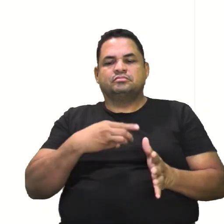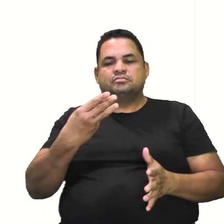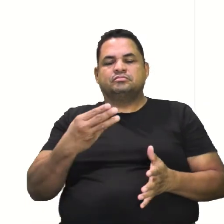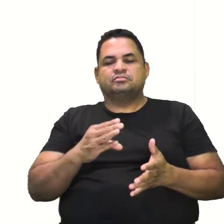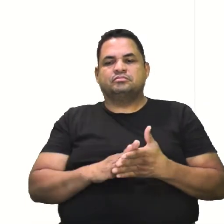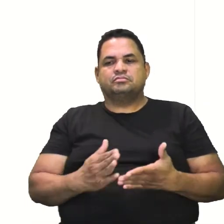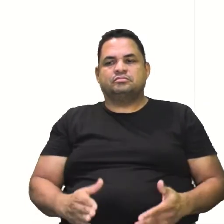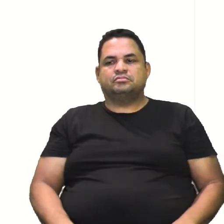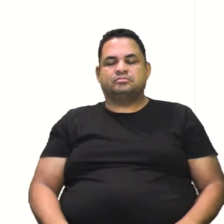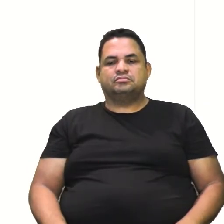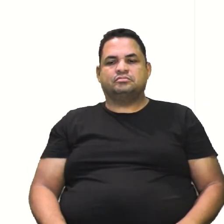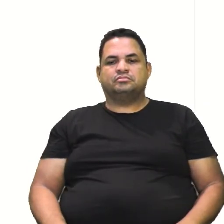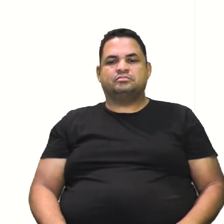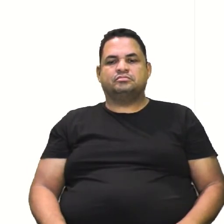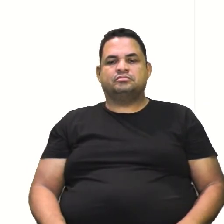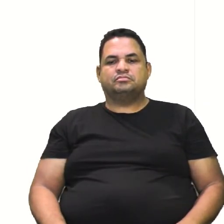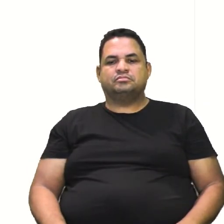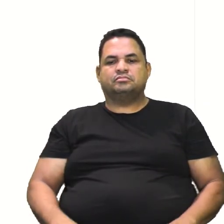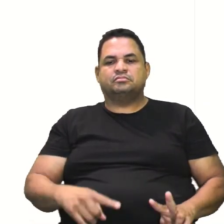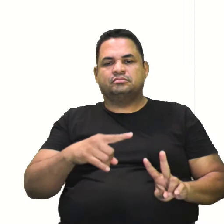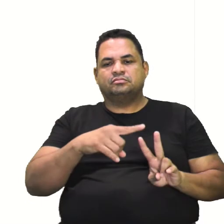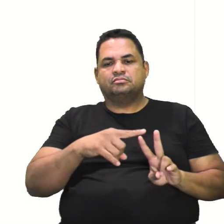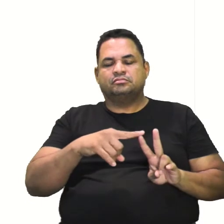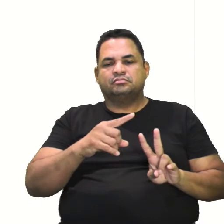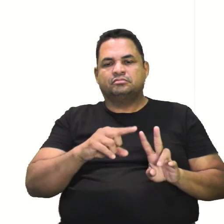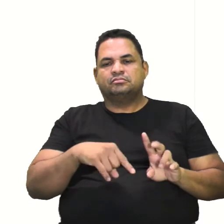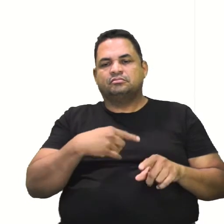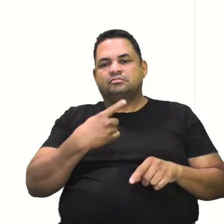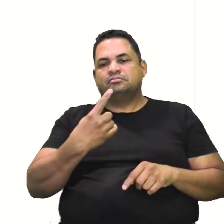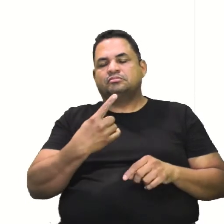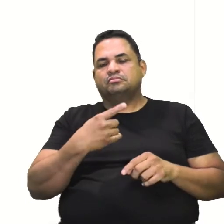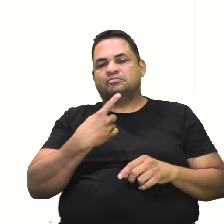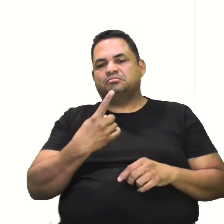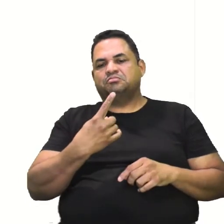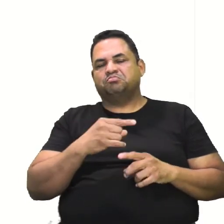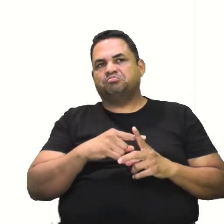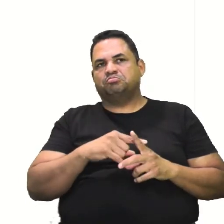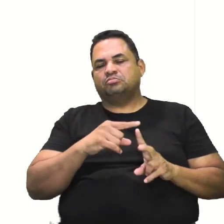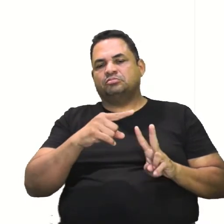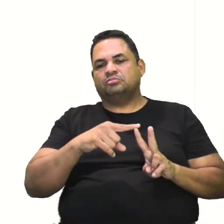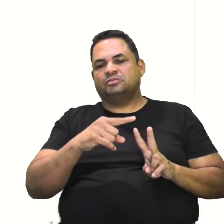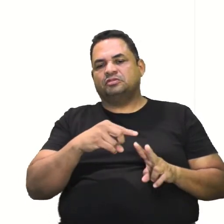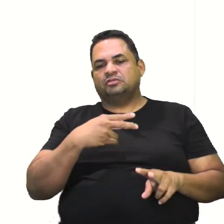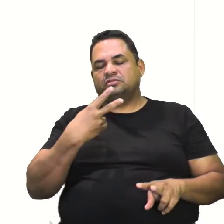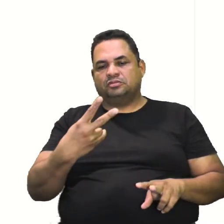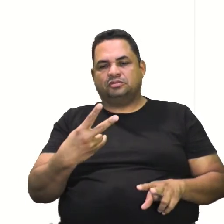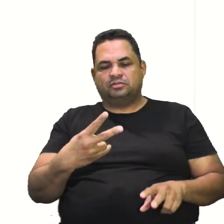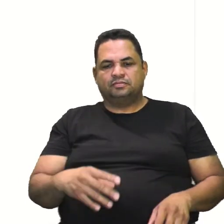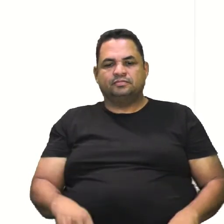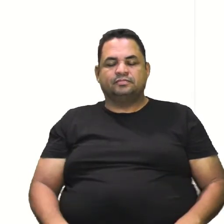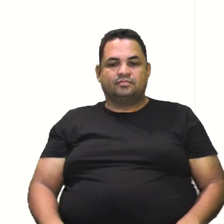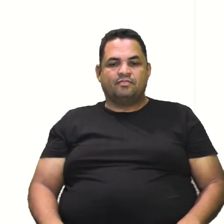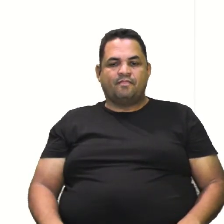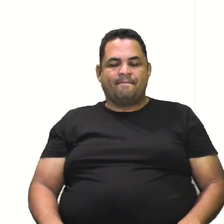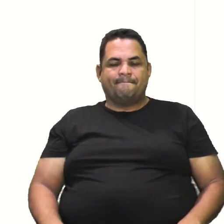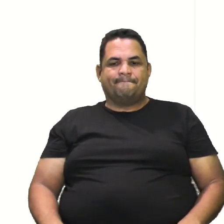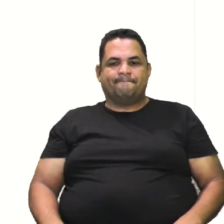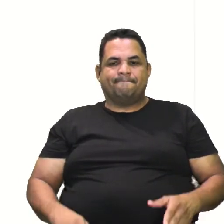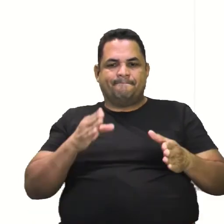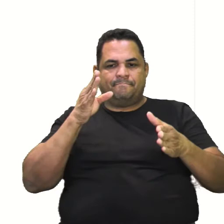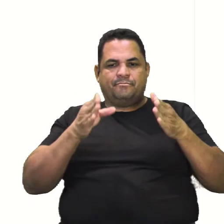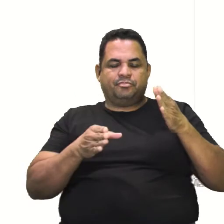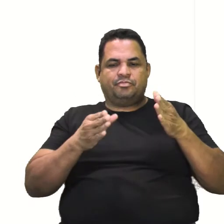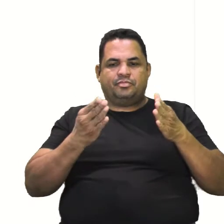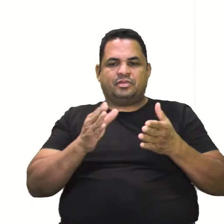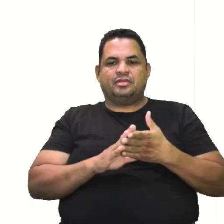3. Sobre a raiz quadrada de 1 ao quadrado é 1, ao quadrado é 1, raiz quadrada de 2. Vamos lá, no módulo,